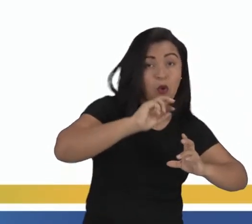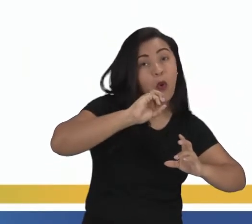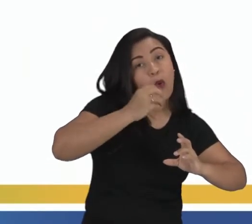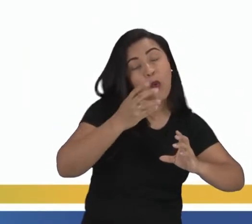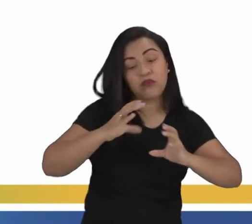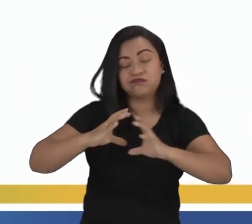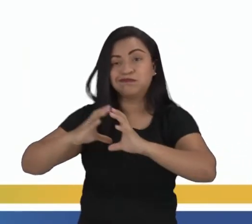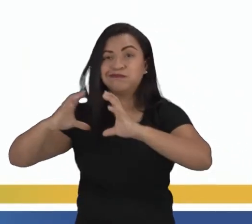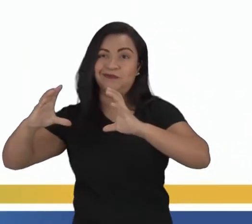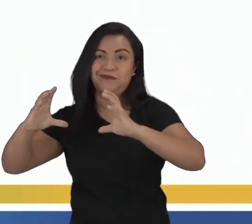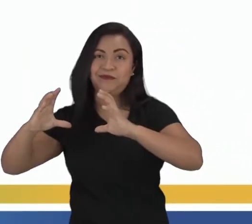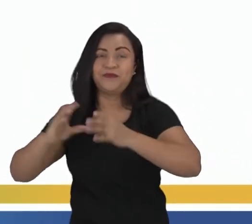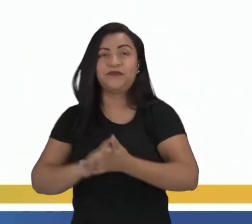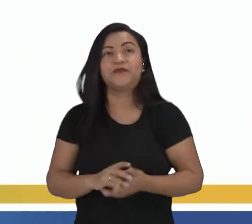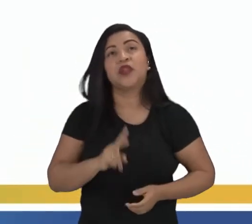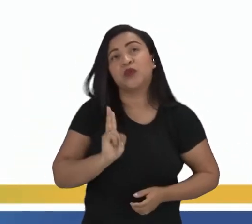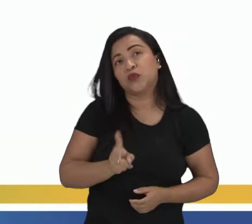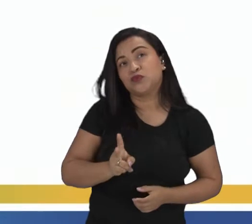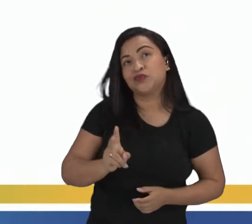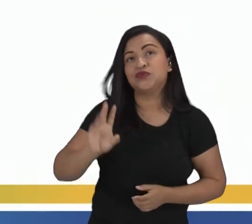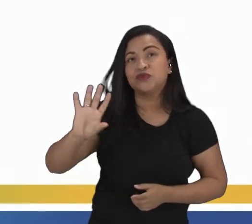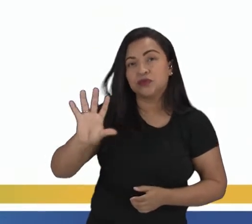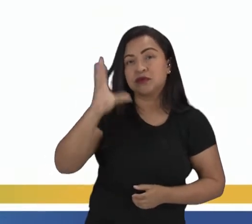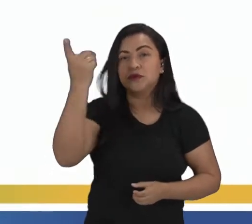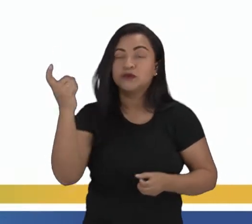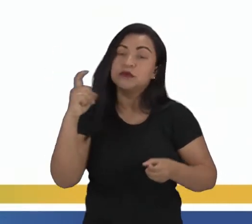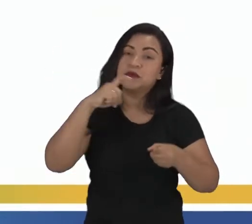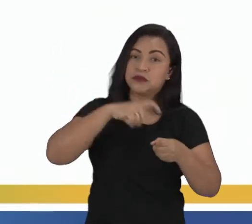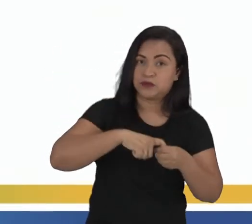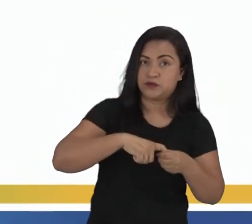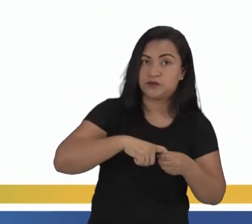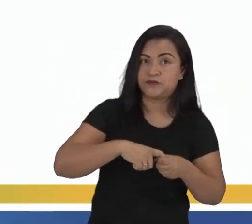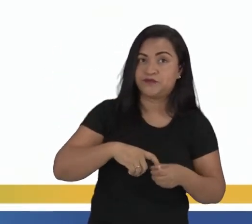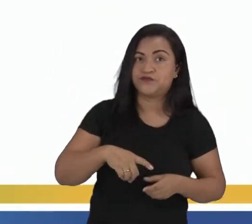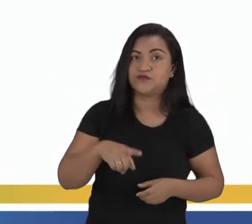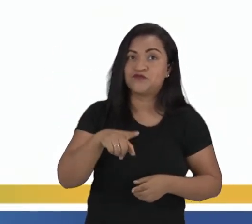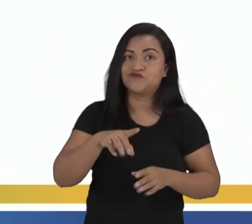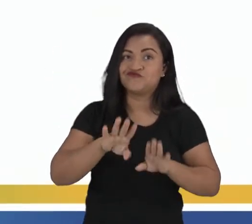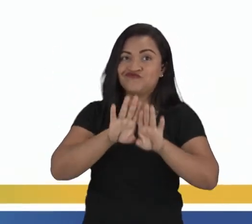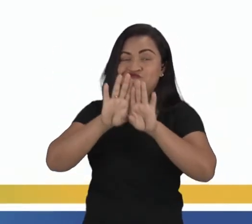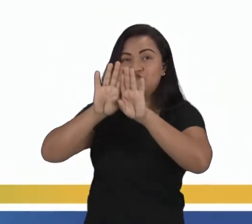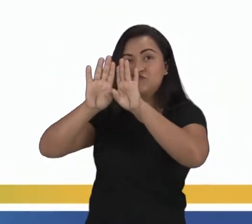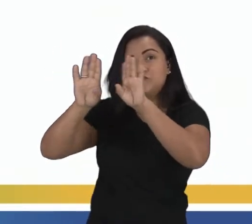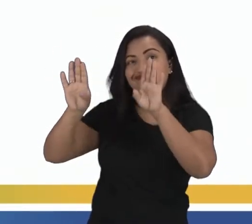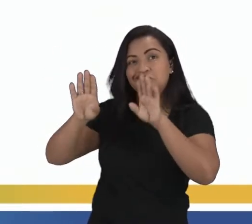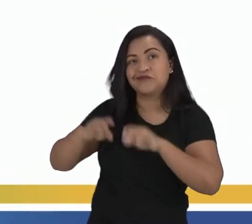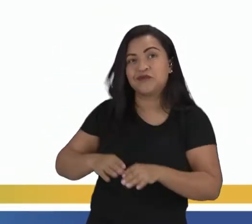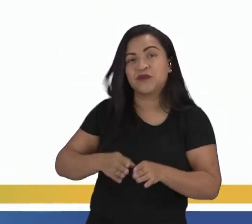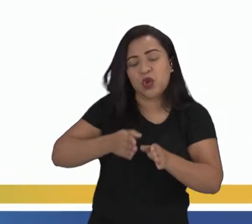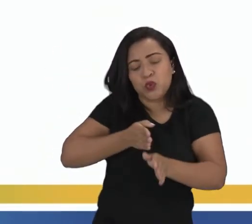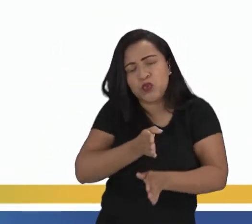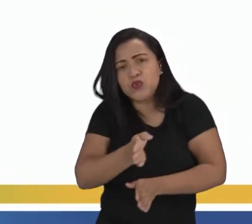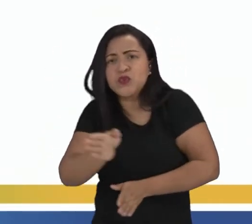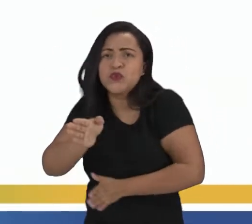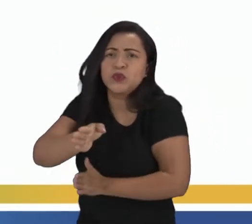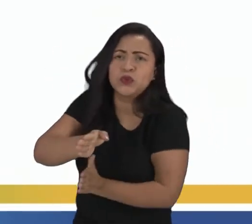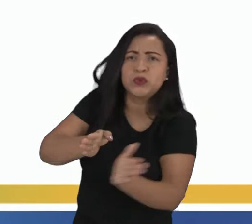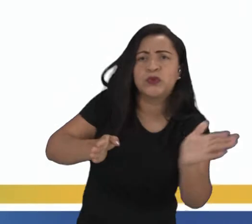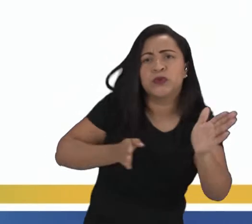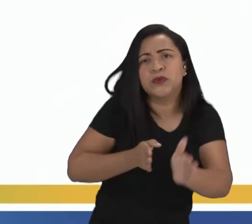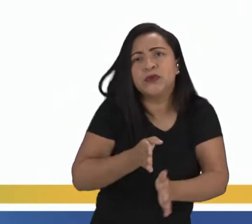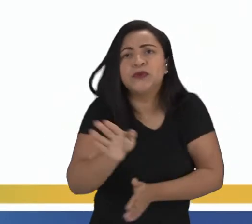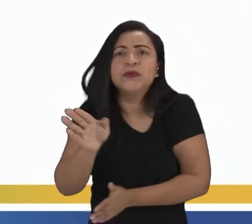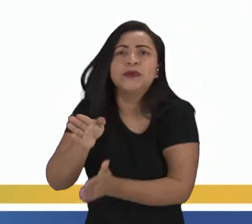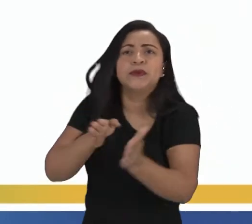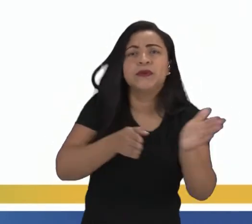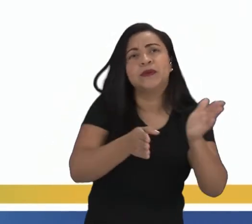lá, continuando nos exemplos de ação e reação. Um patinador encostado numa parede ganha impulso. Isto